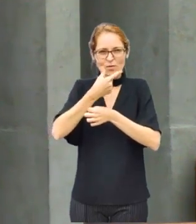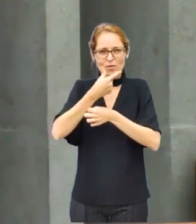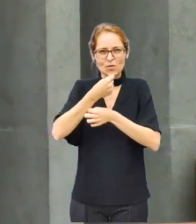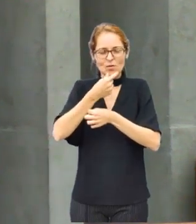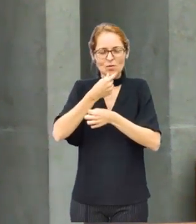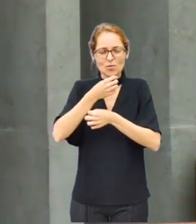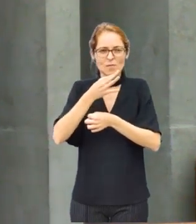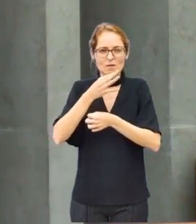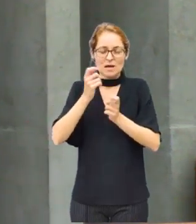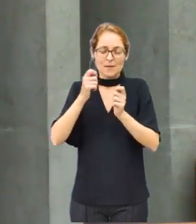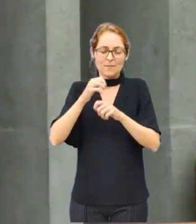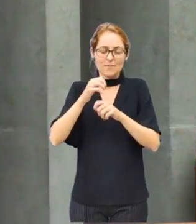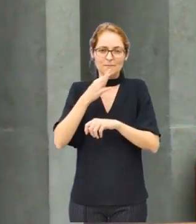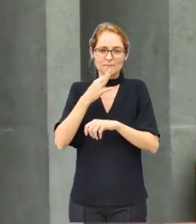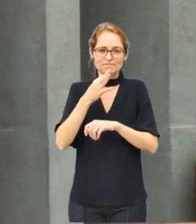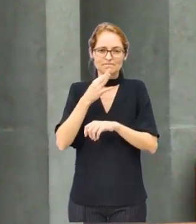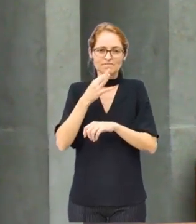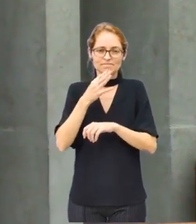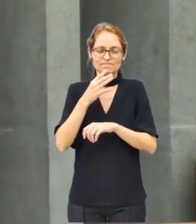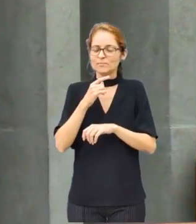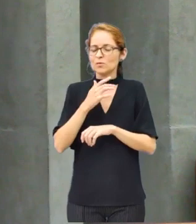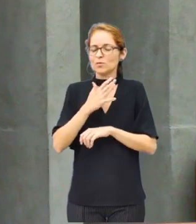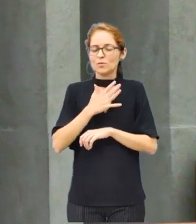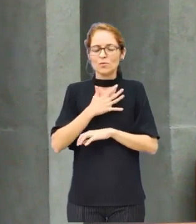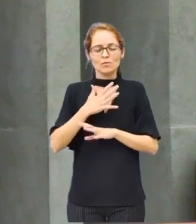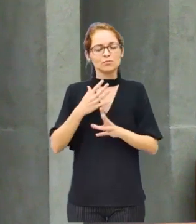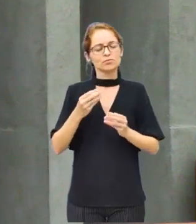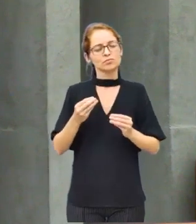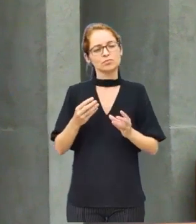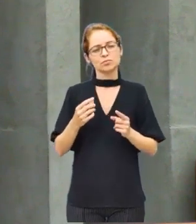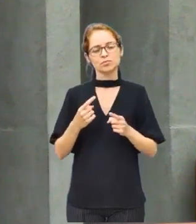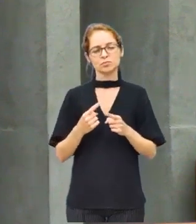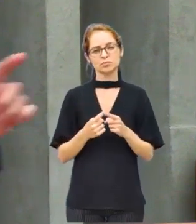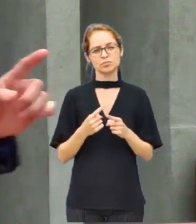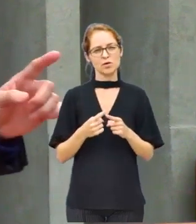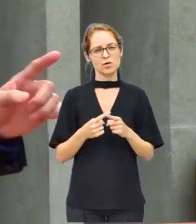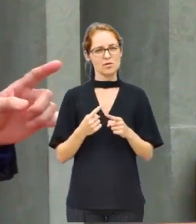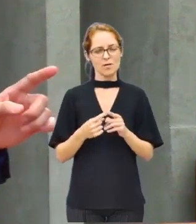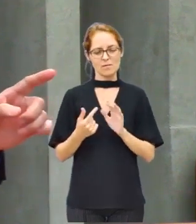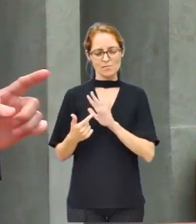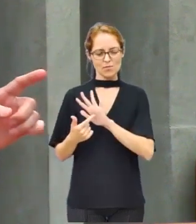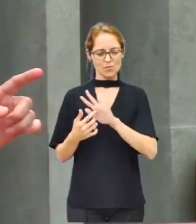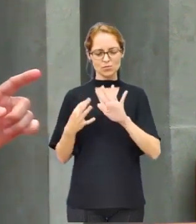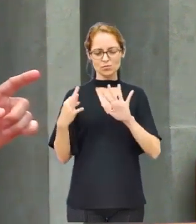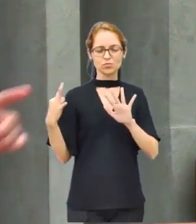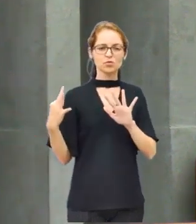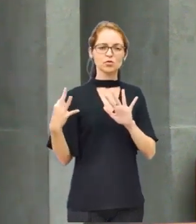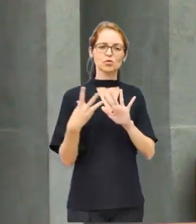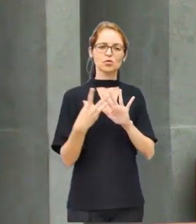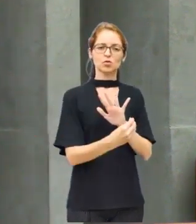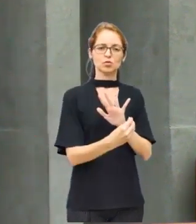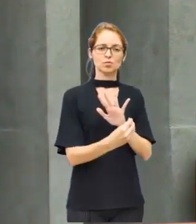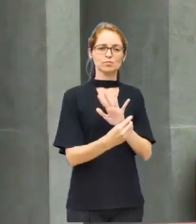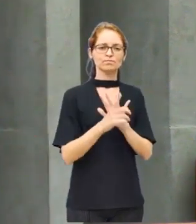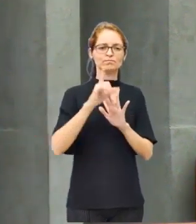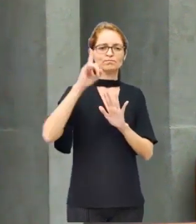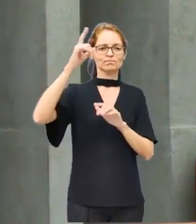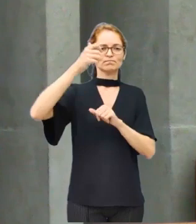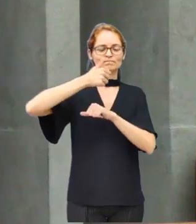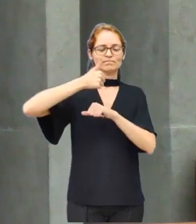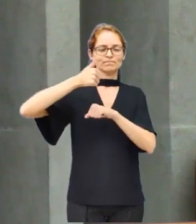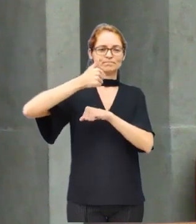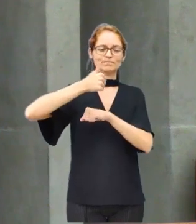de conhecer. Eu gosto tanto desse vídeo, porque mostra que em todas essas coisas, Deus é